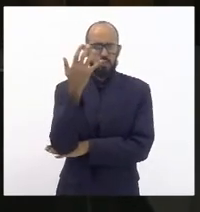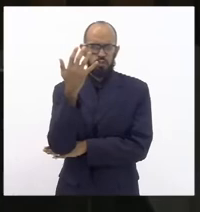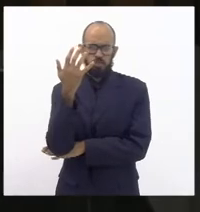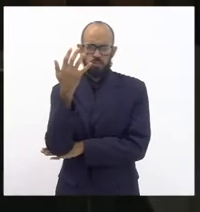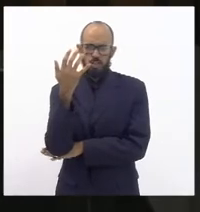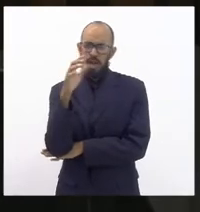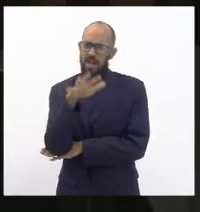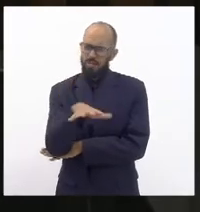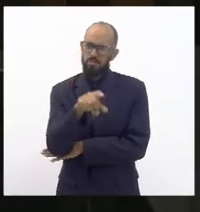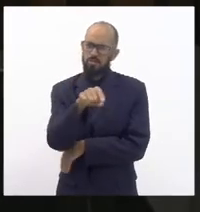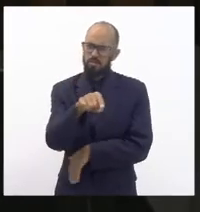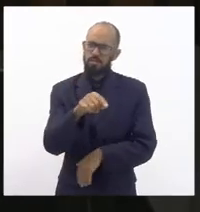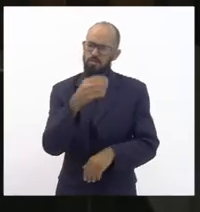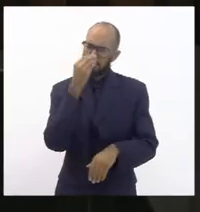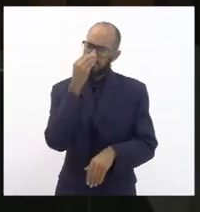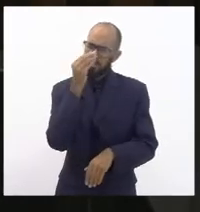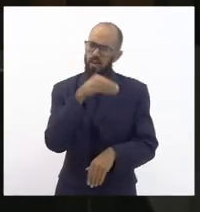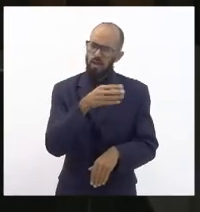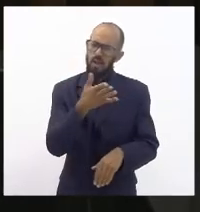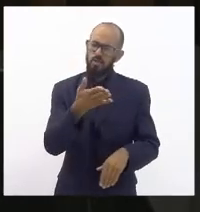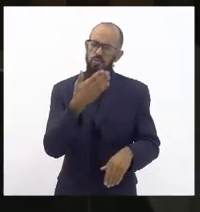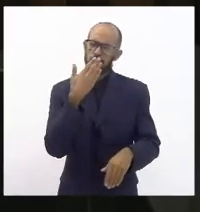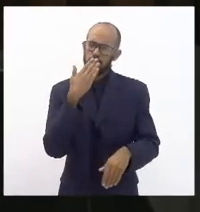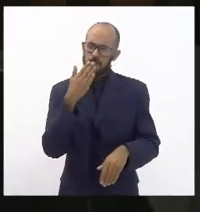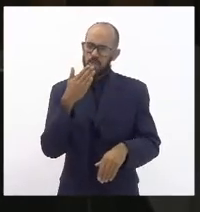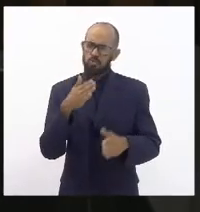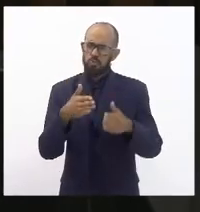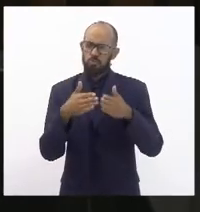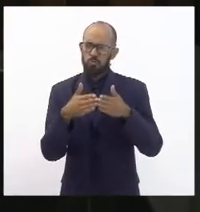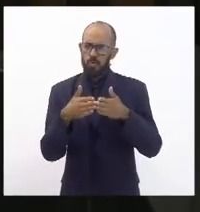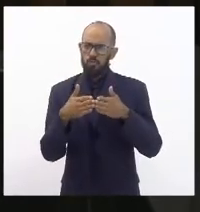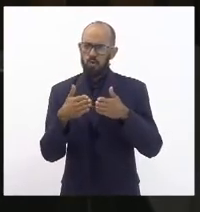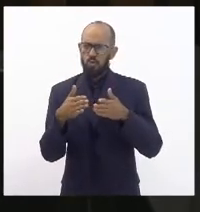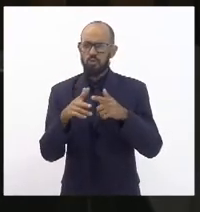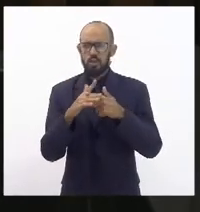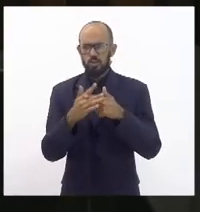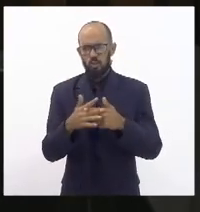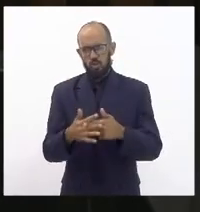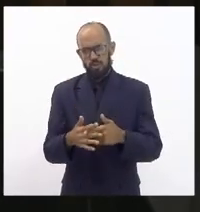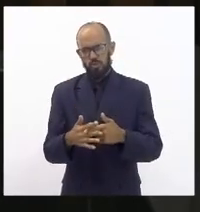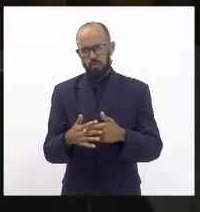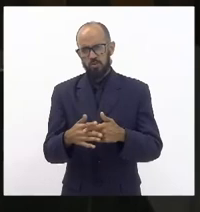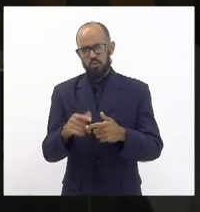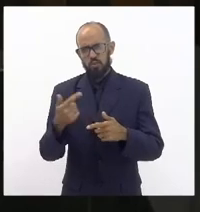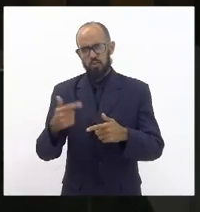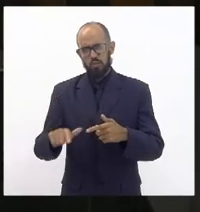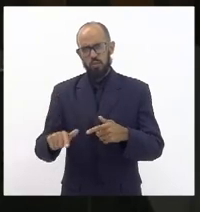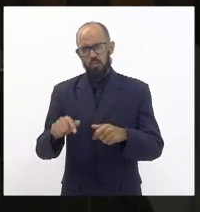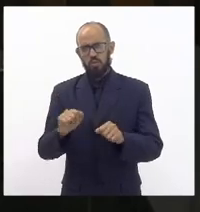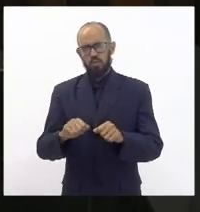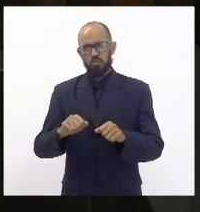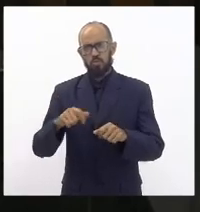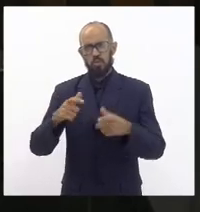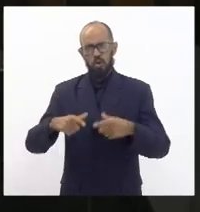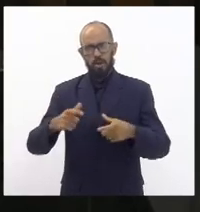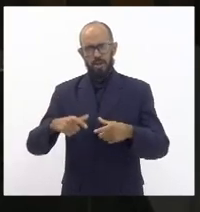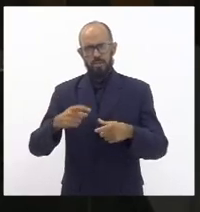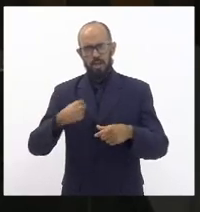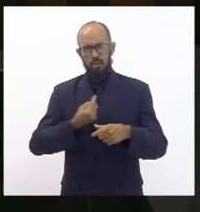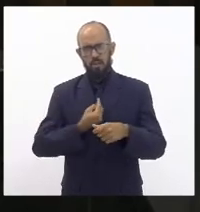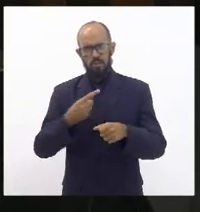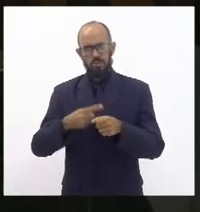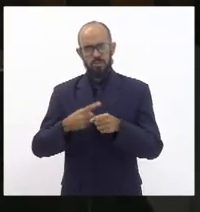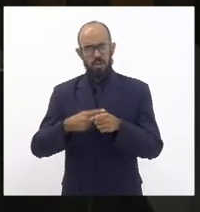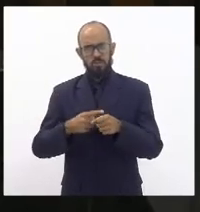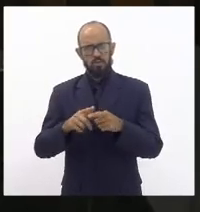largado dessa forma por isso que eu faço aqui meu apelo para que seja corrigido e os demais pontos da nossa cidade é também